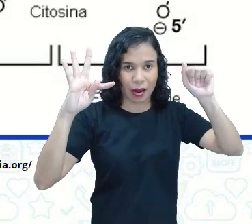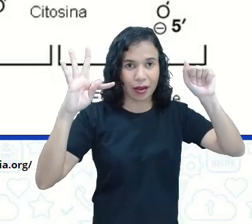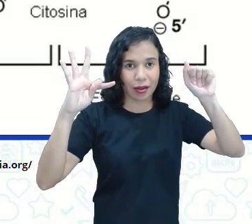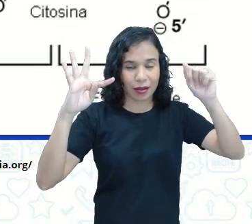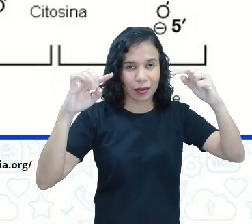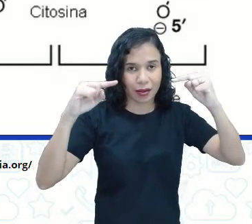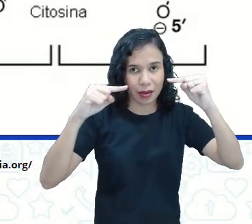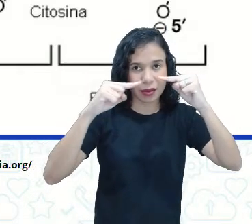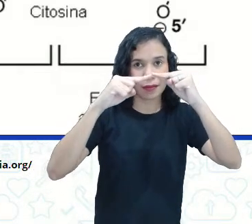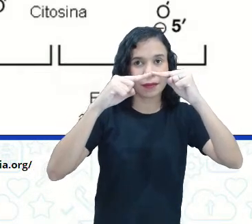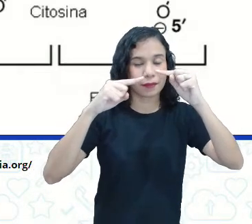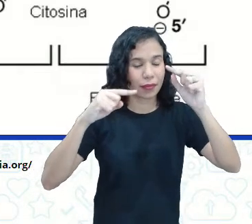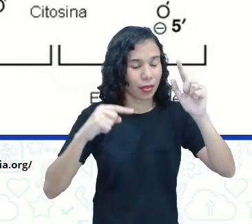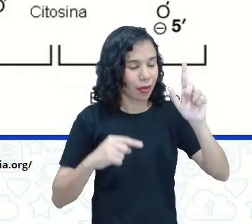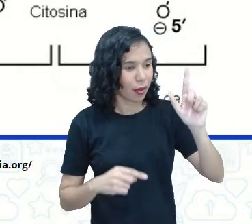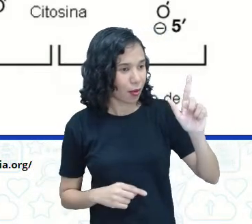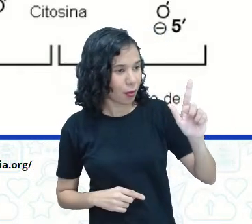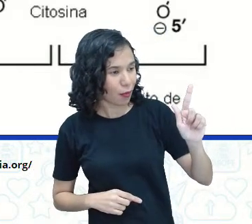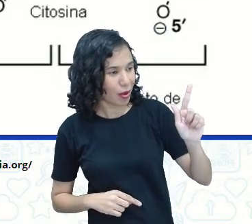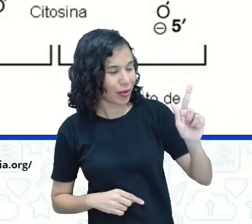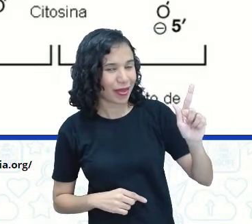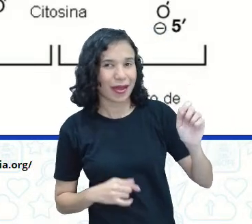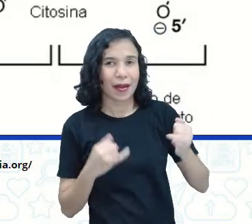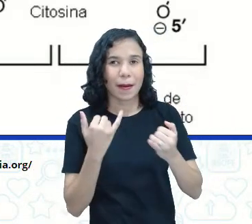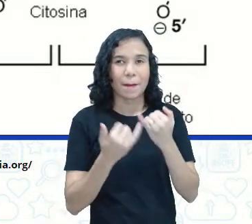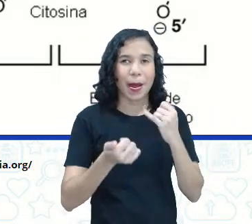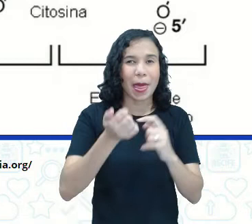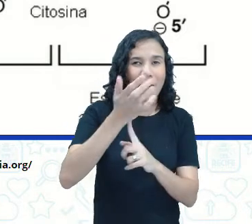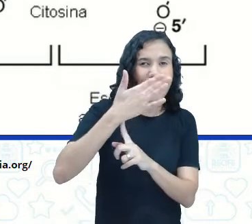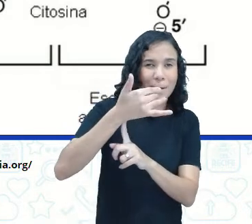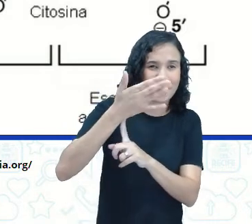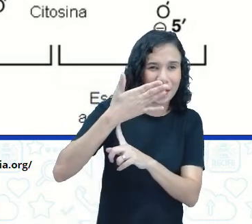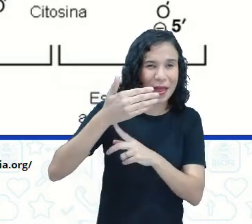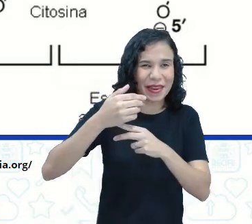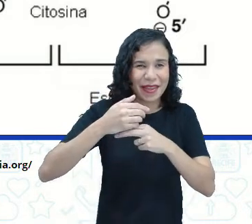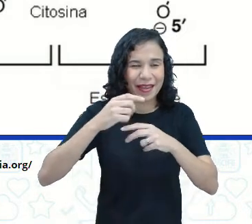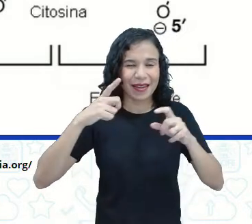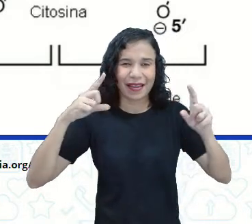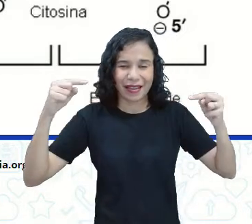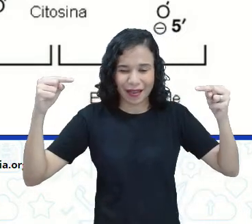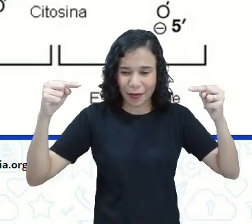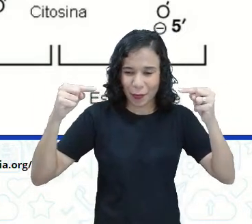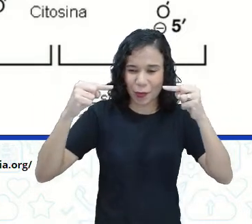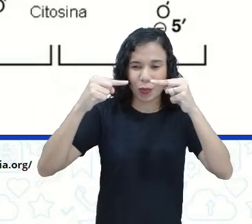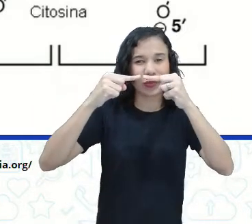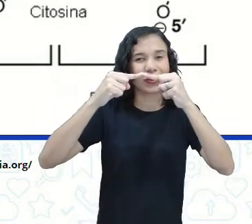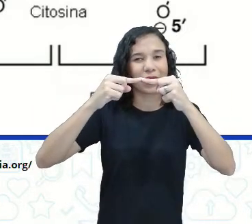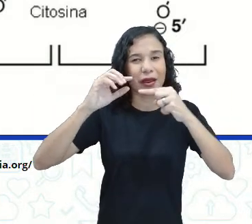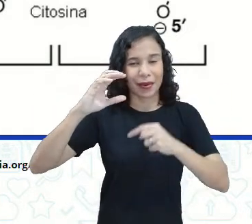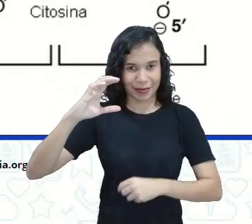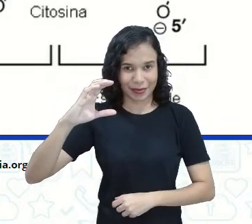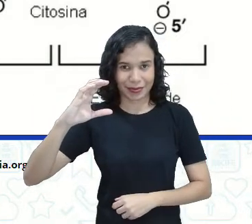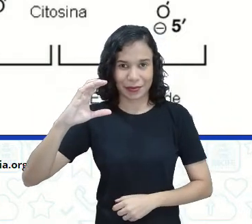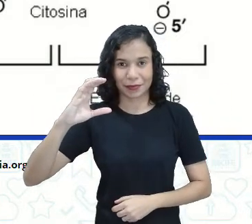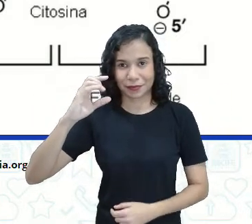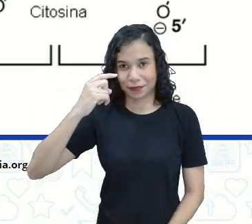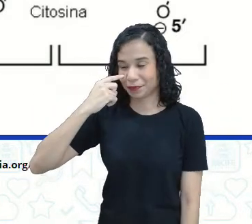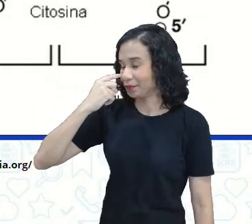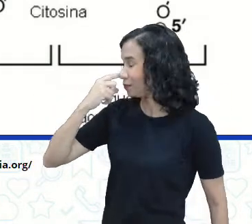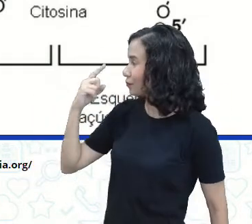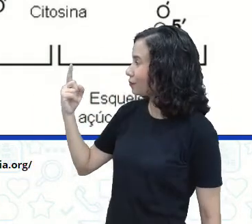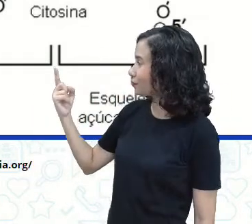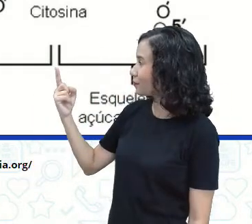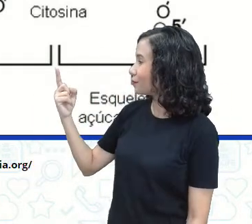tá certo? E a guanina, que parece até uma bandeirinha de São João, vai encaixar na citocina aí. Tá